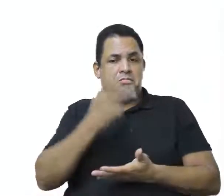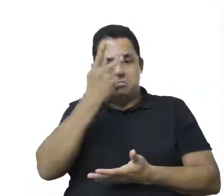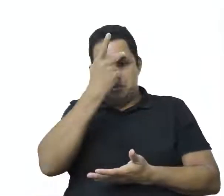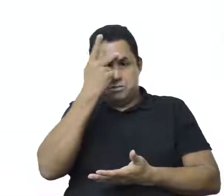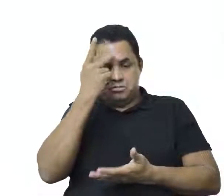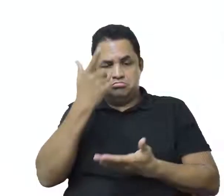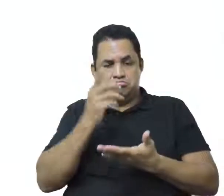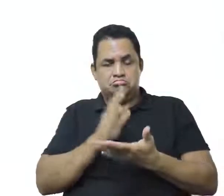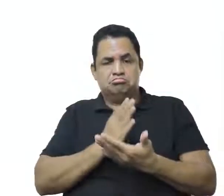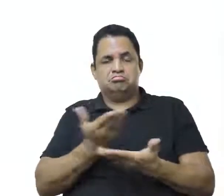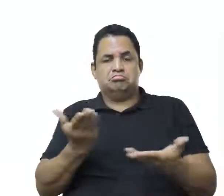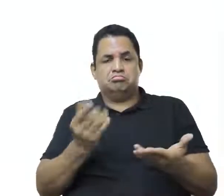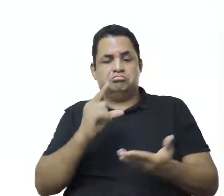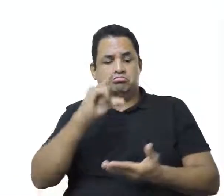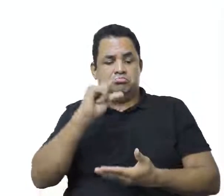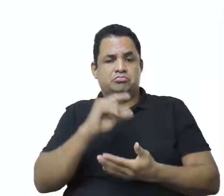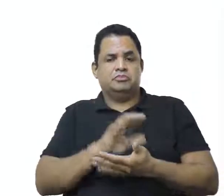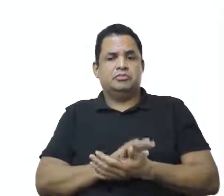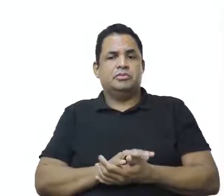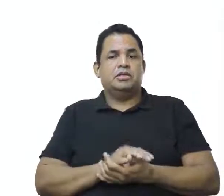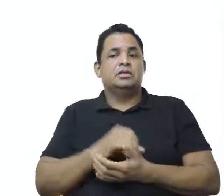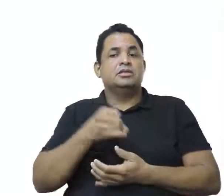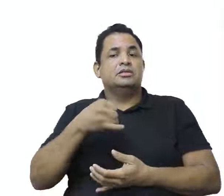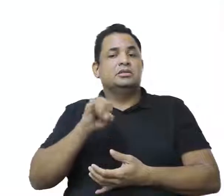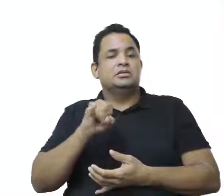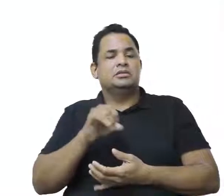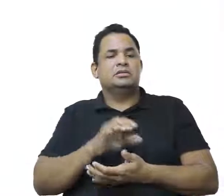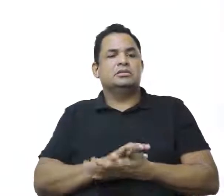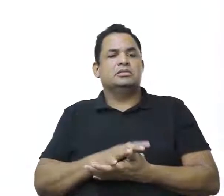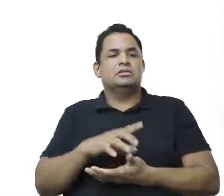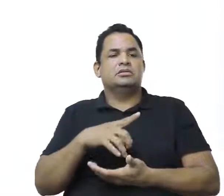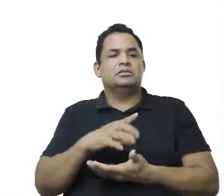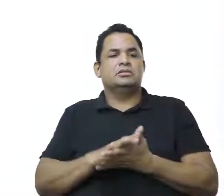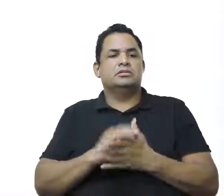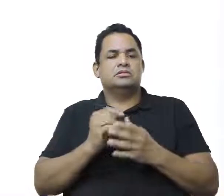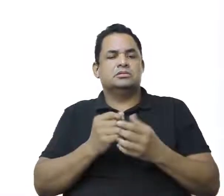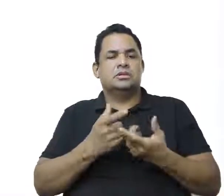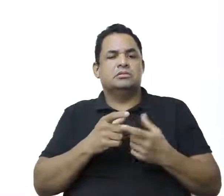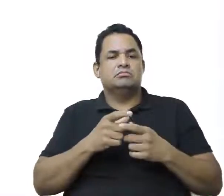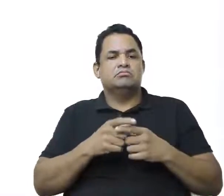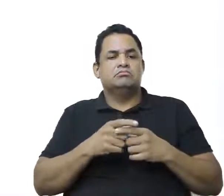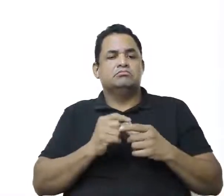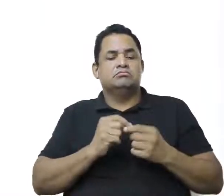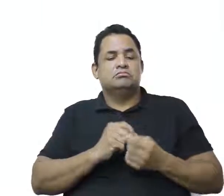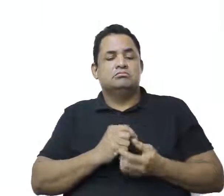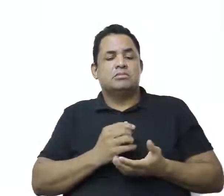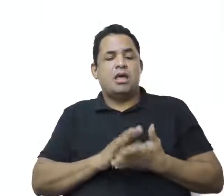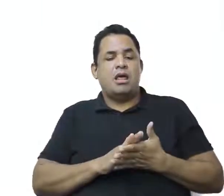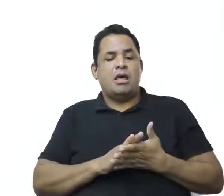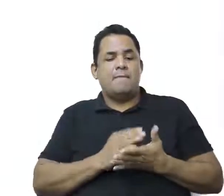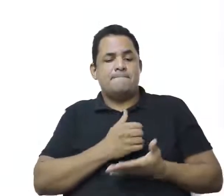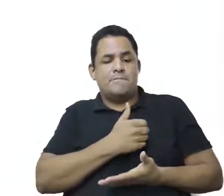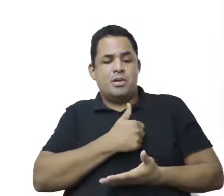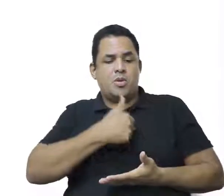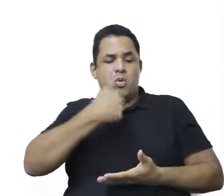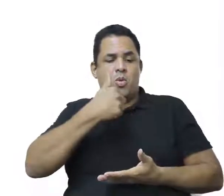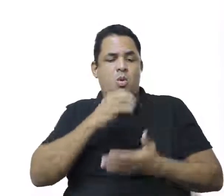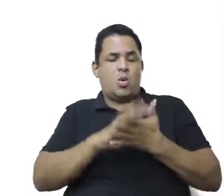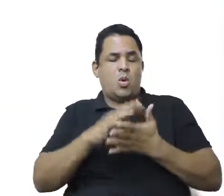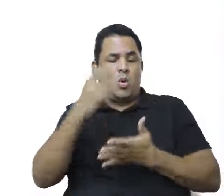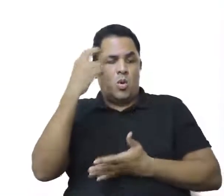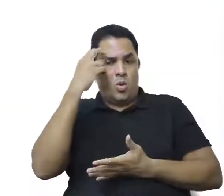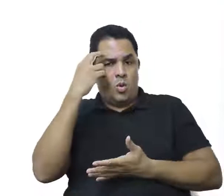o Milton. Então, se vocês também quiserem aumentar o repertório cultural de vocês dentro de uma